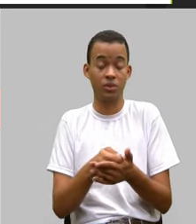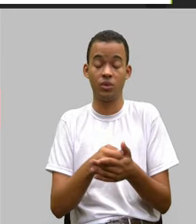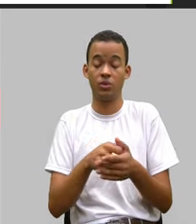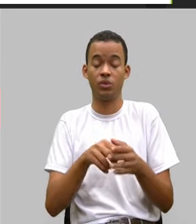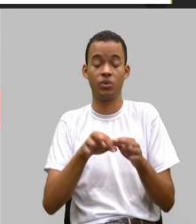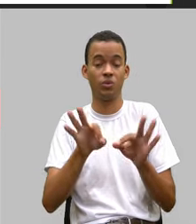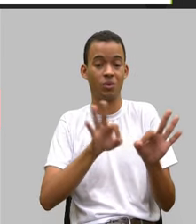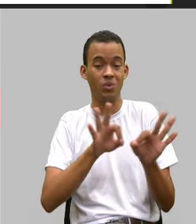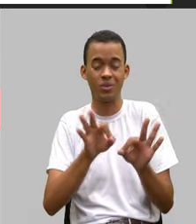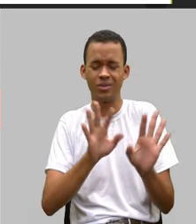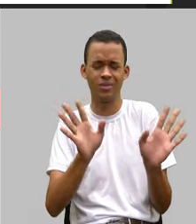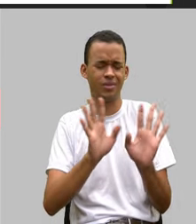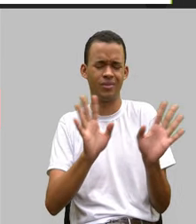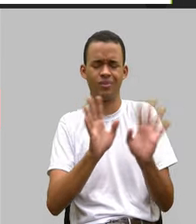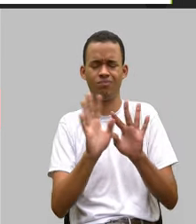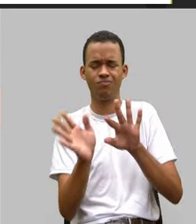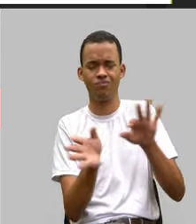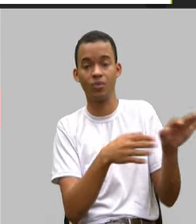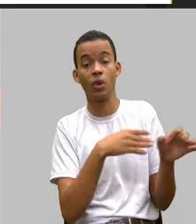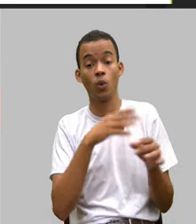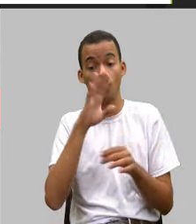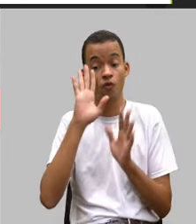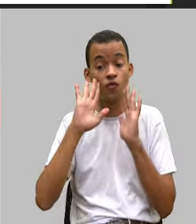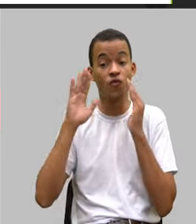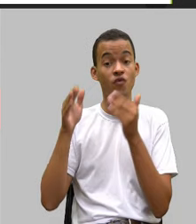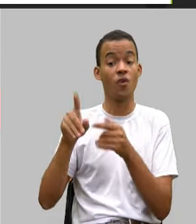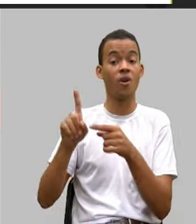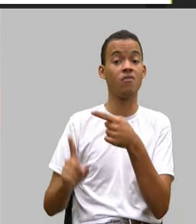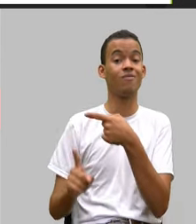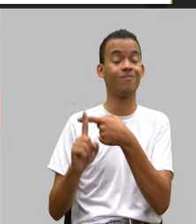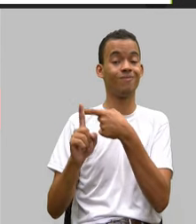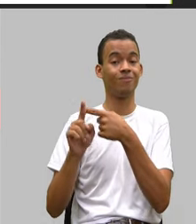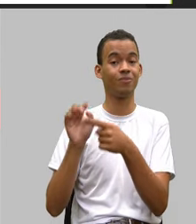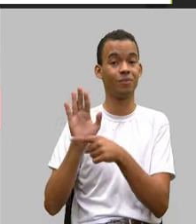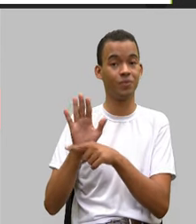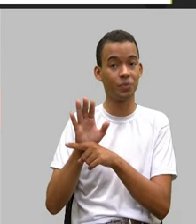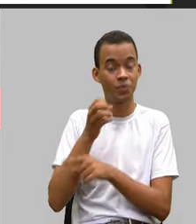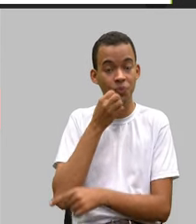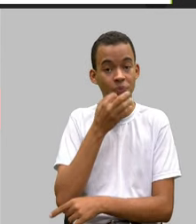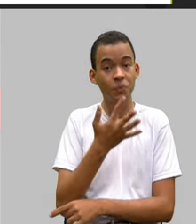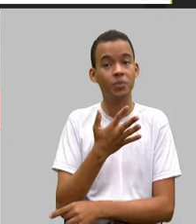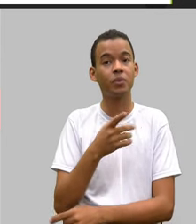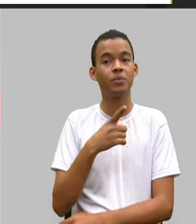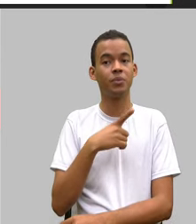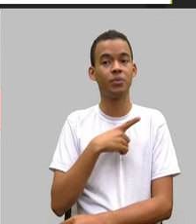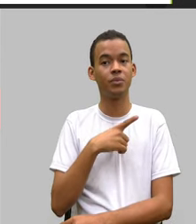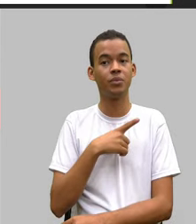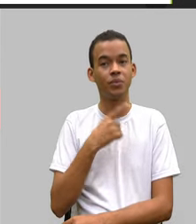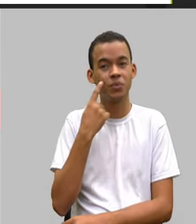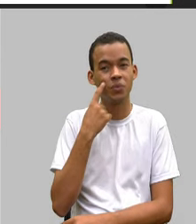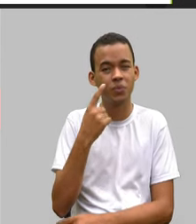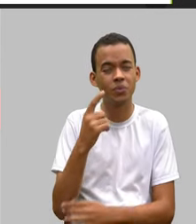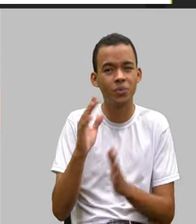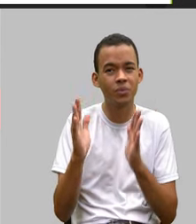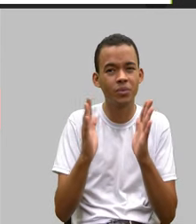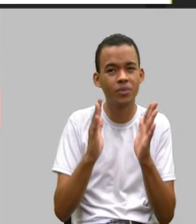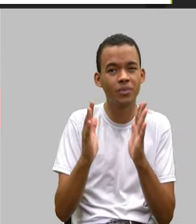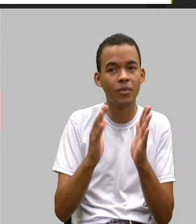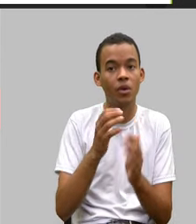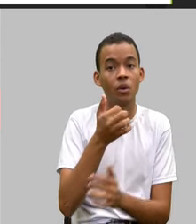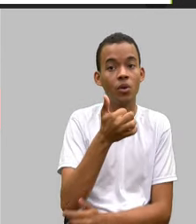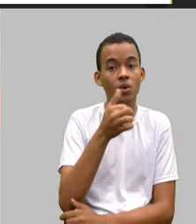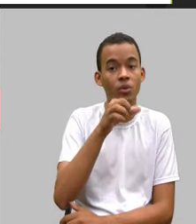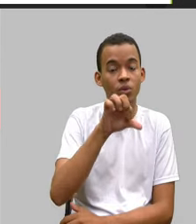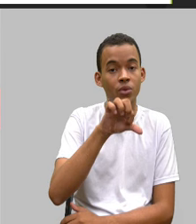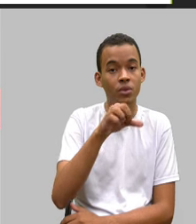o que importa é o benefício e a gente vê ali naquele gráfico dois pequenos saltos um que acontece lá no meio ali ó 1970 foi quando